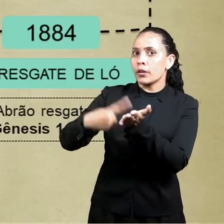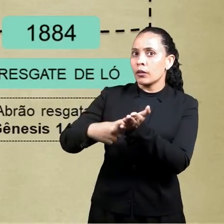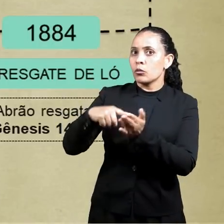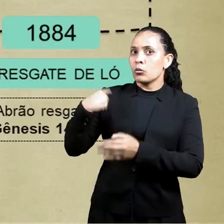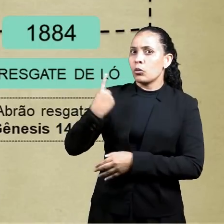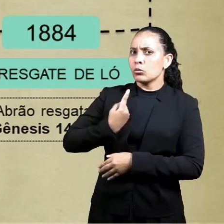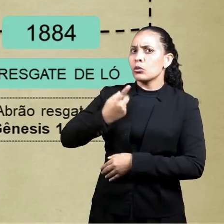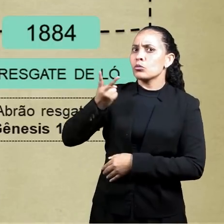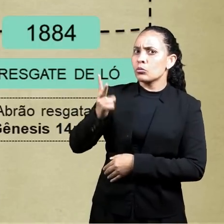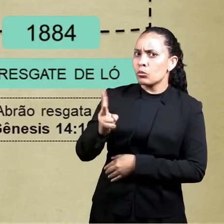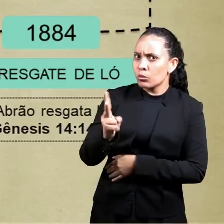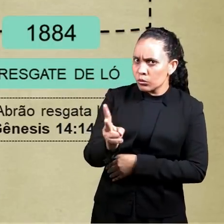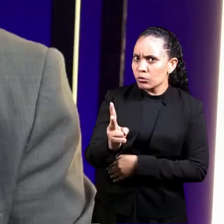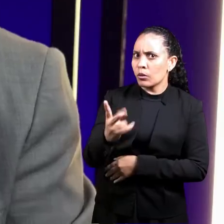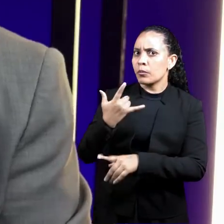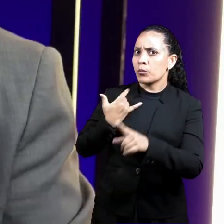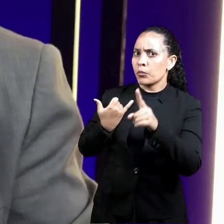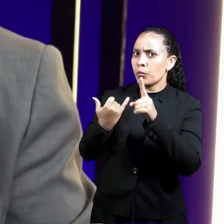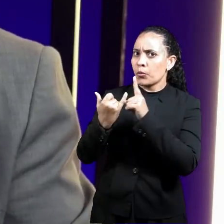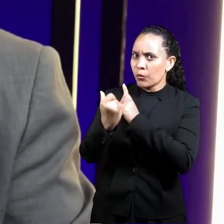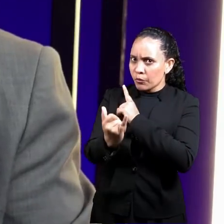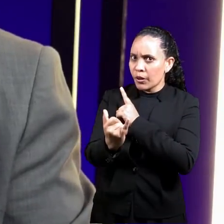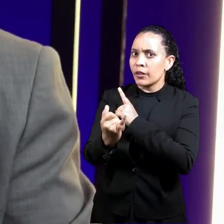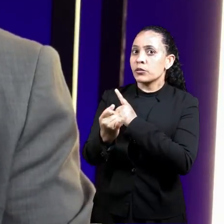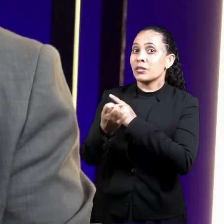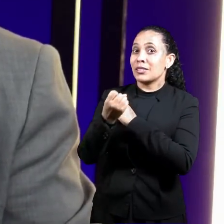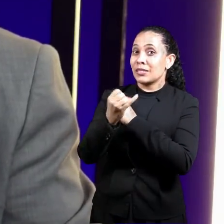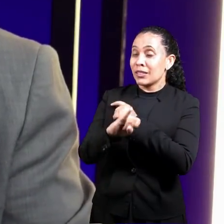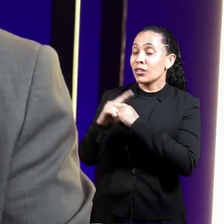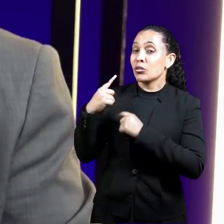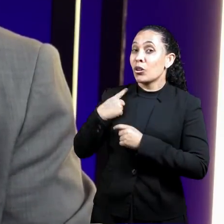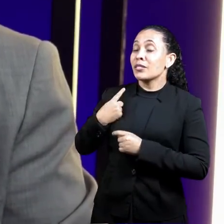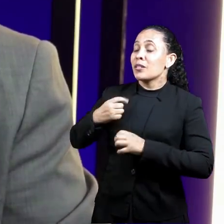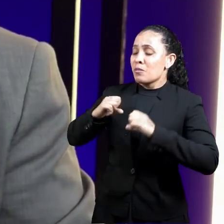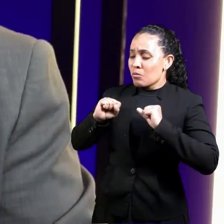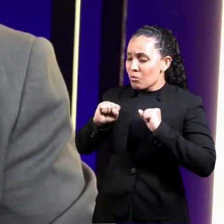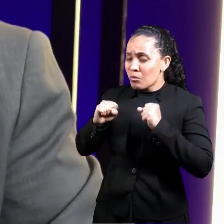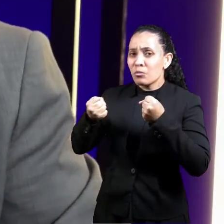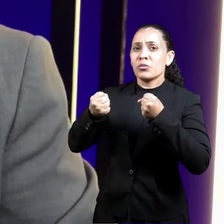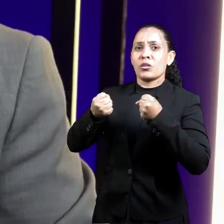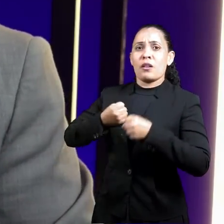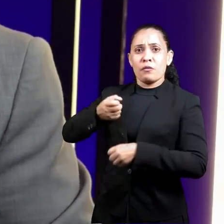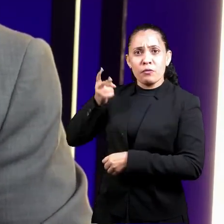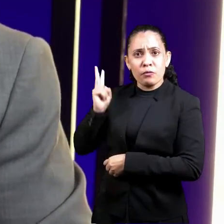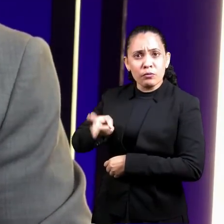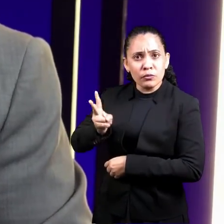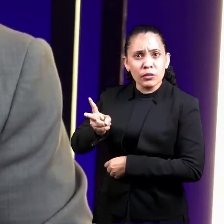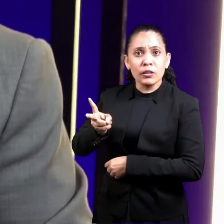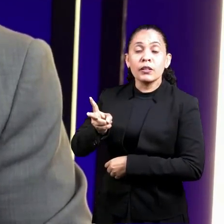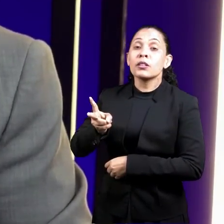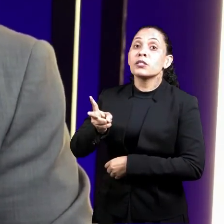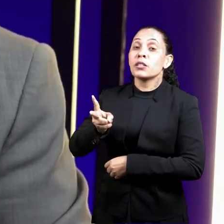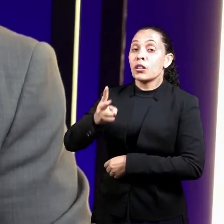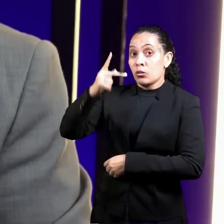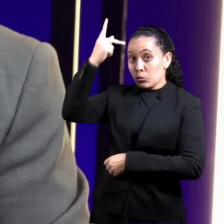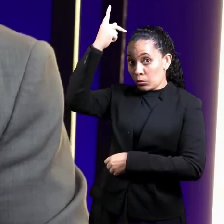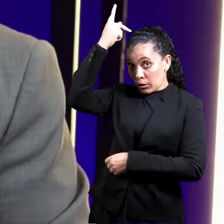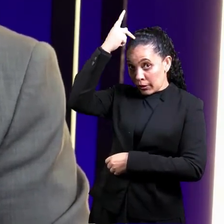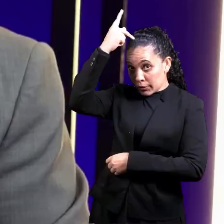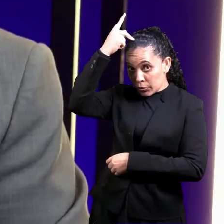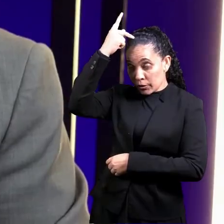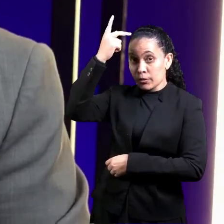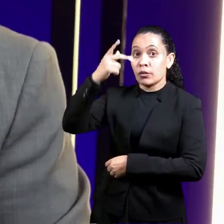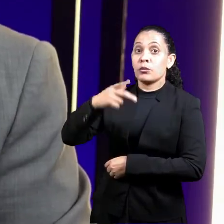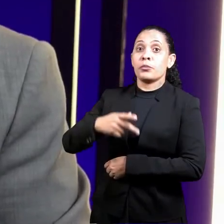profético, não nos desligarmos, nos afastarmos do Pentecostes, da promessa, daquilo que é eterno, não é um cristianismo, não é ser um